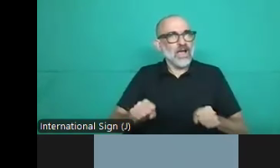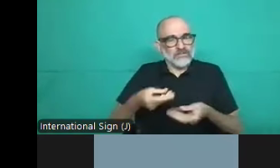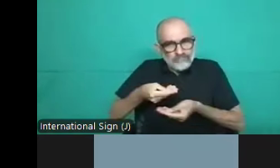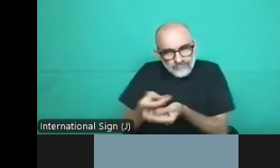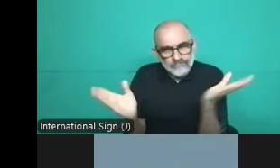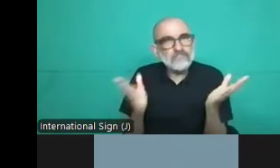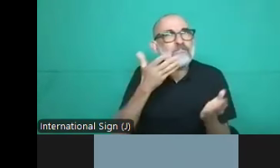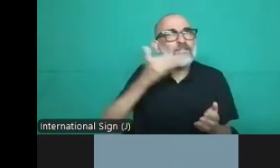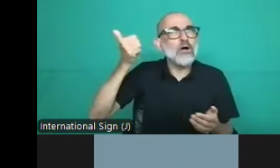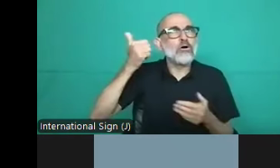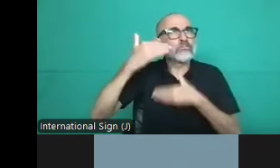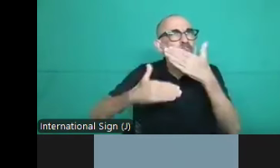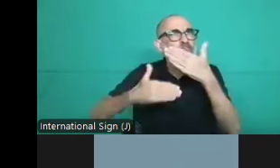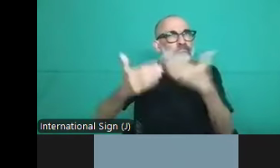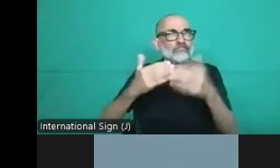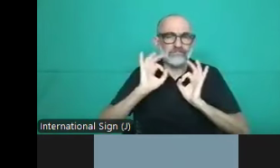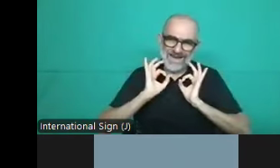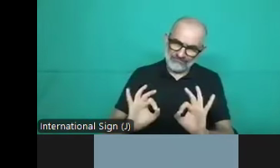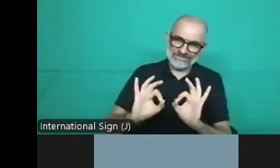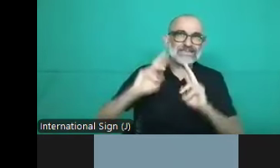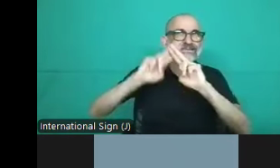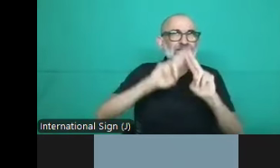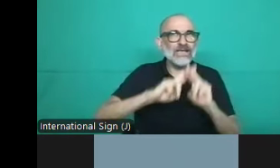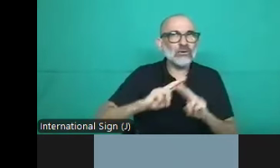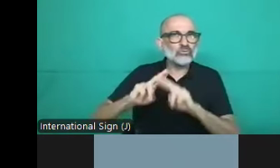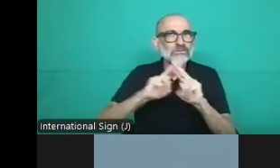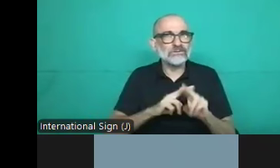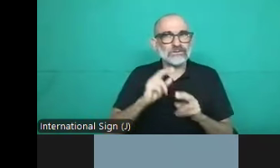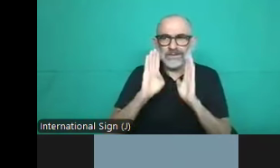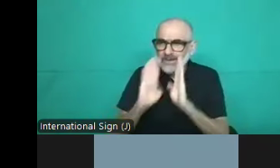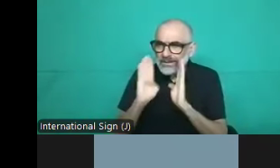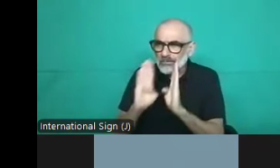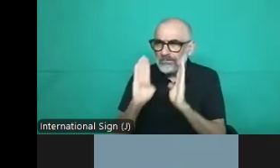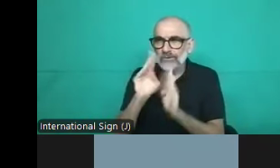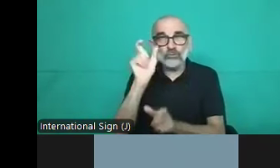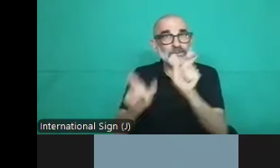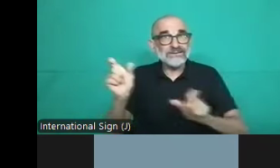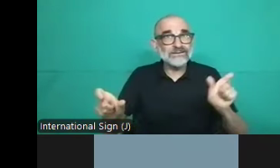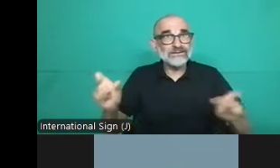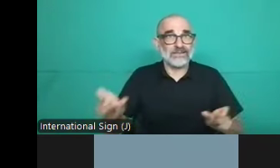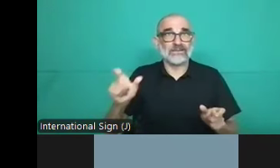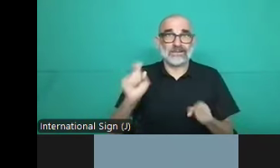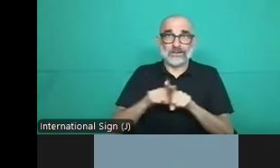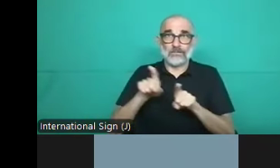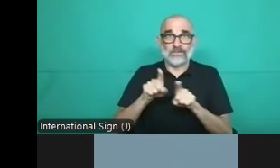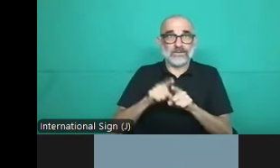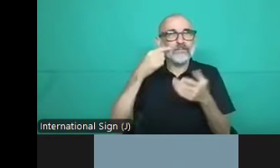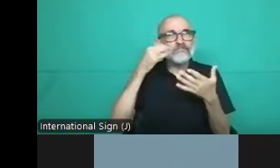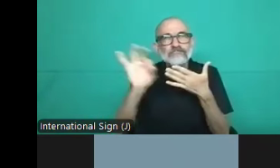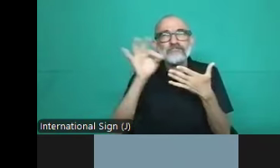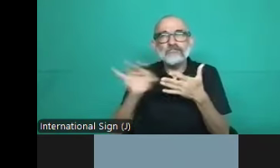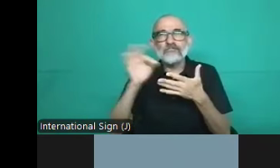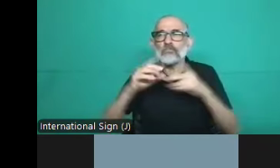relacionadas à gravidez, com sistemas de vigilância e sistemas de notificação de incidentes, e revisões